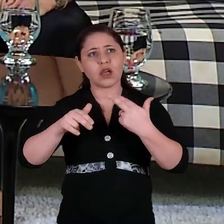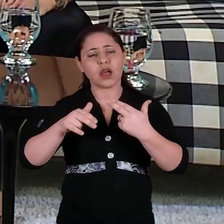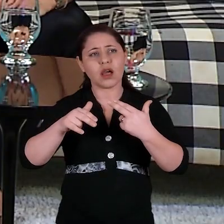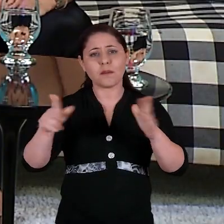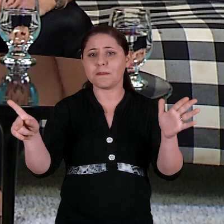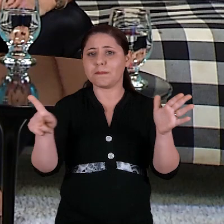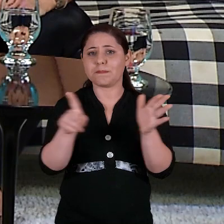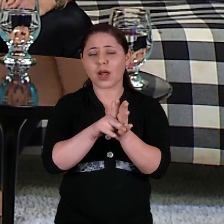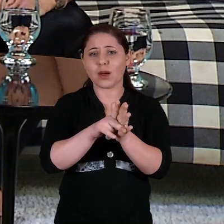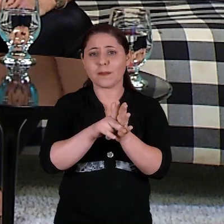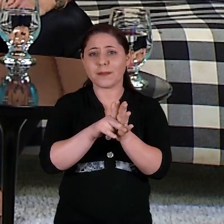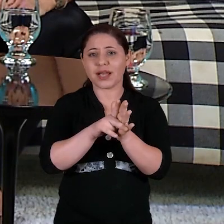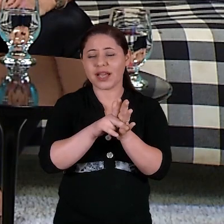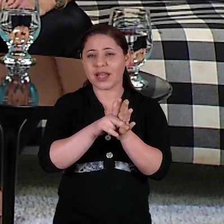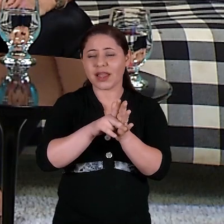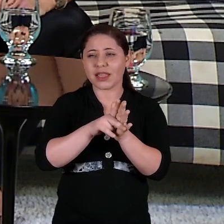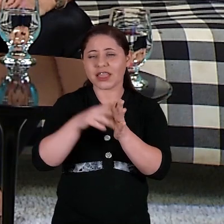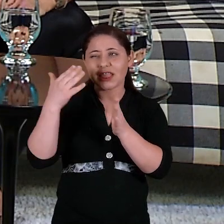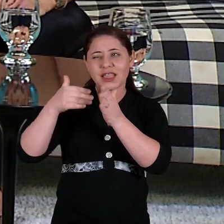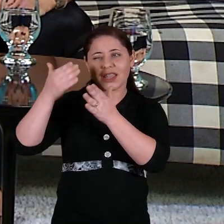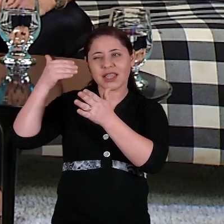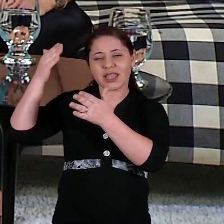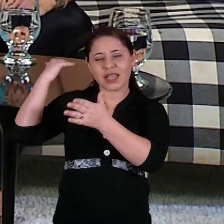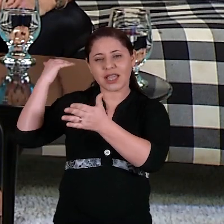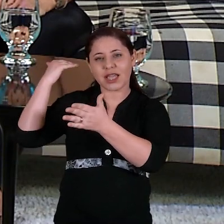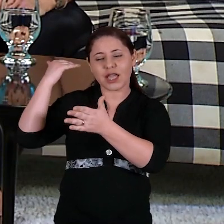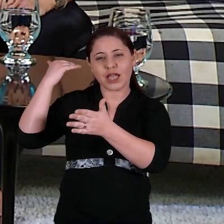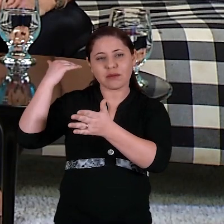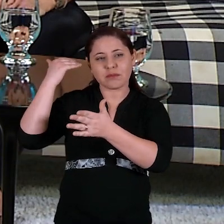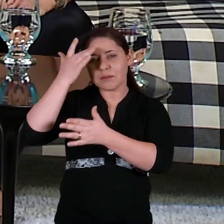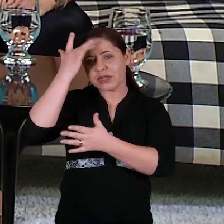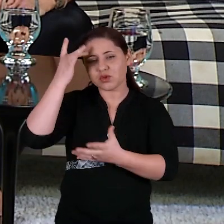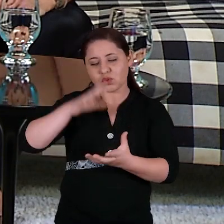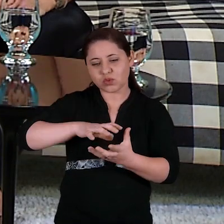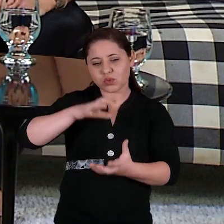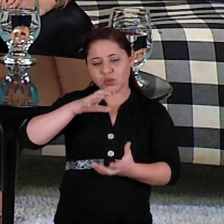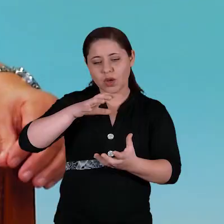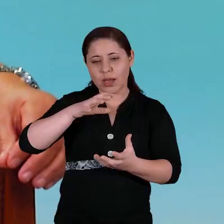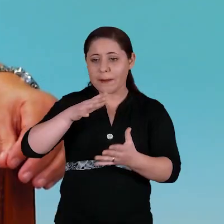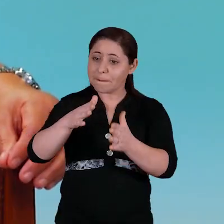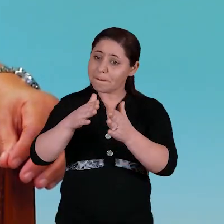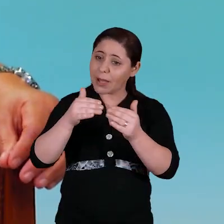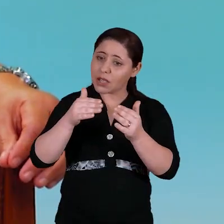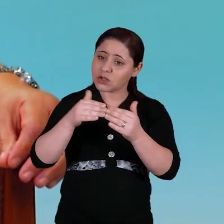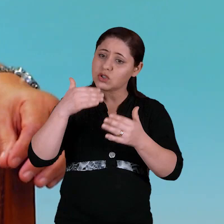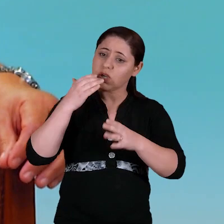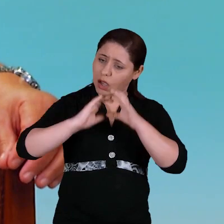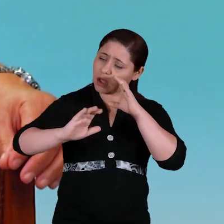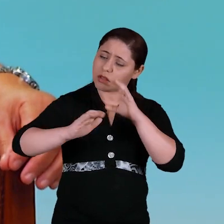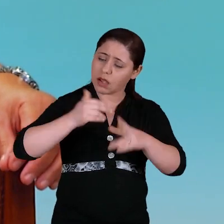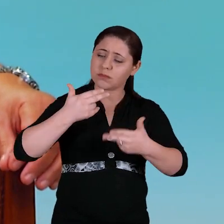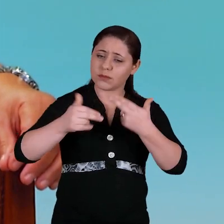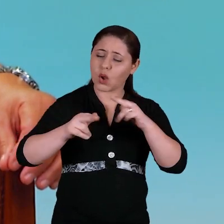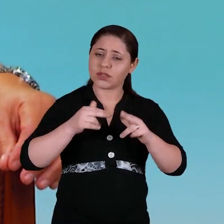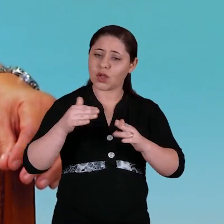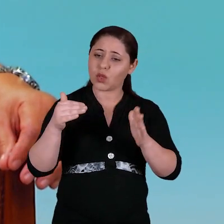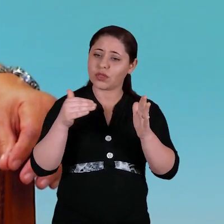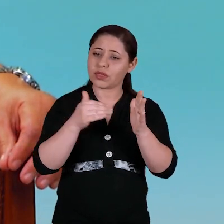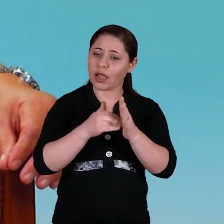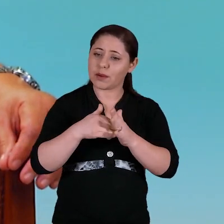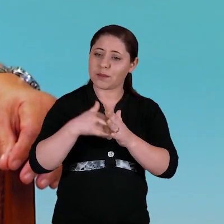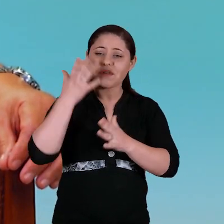idoso, ele pede para o idoso cantar as músicas da época dele. Menino, é fantástico, sabe? Então,